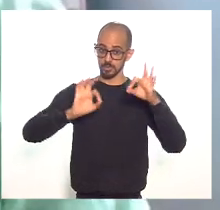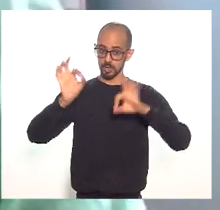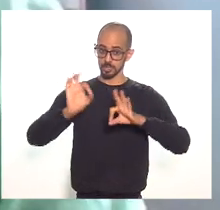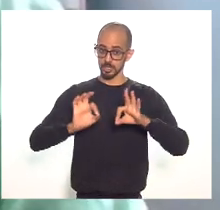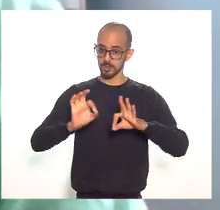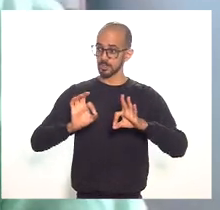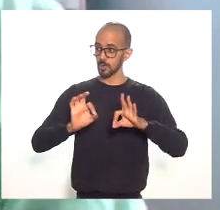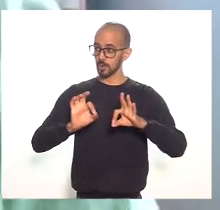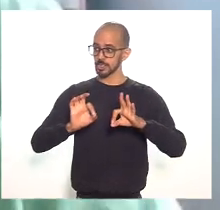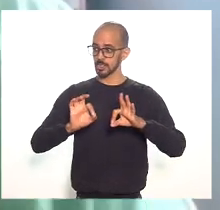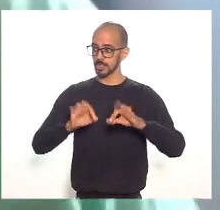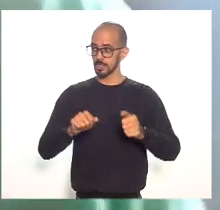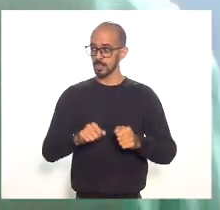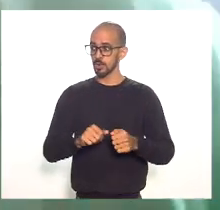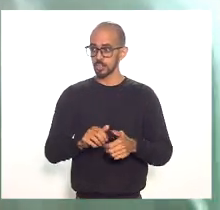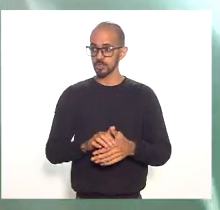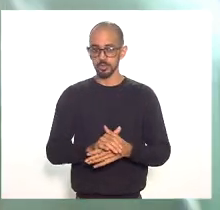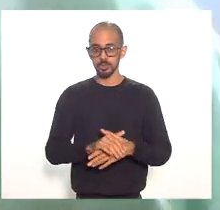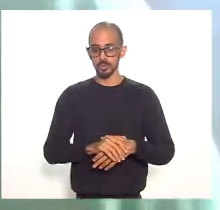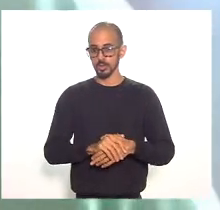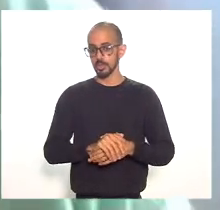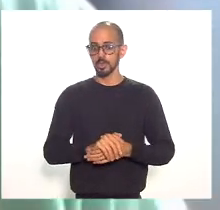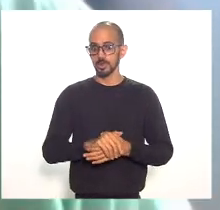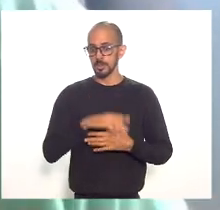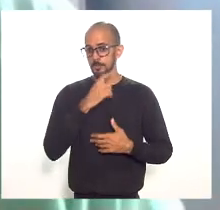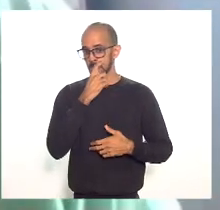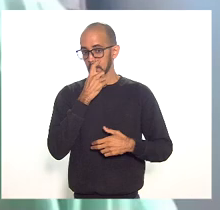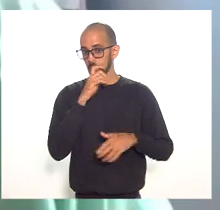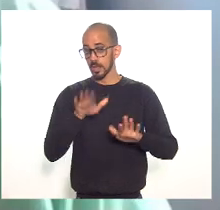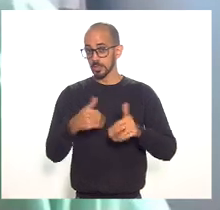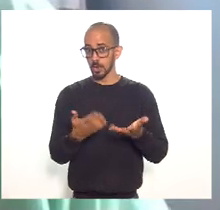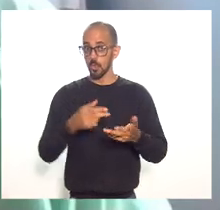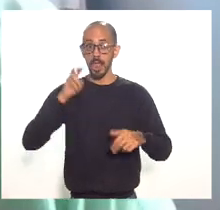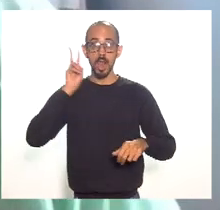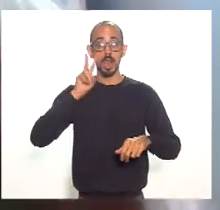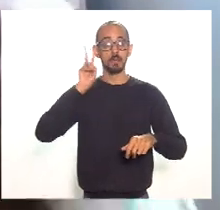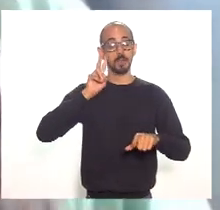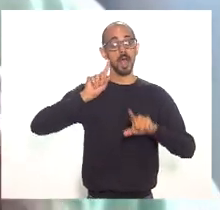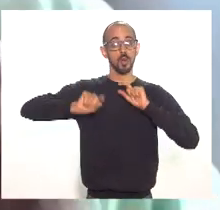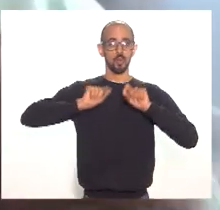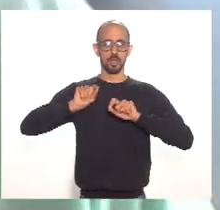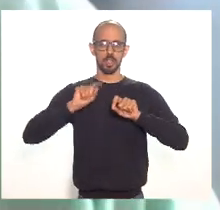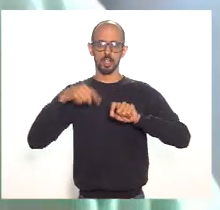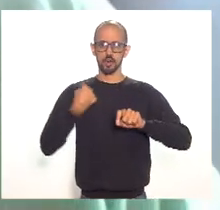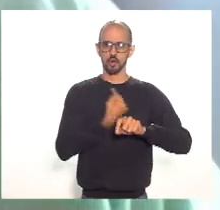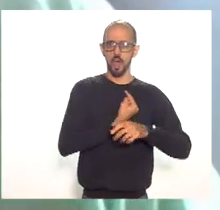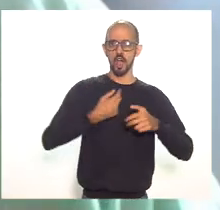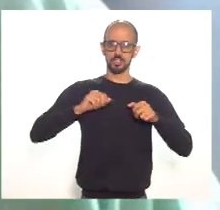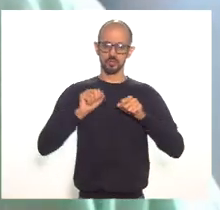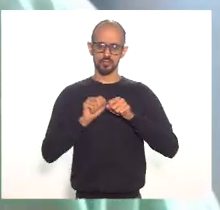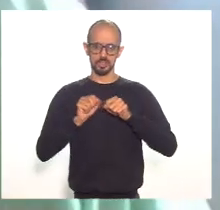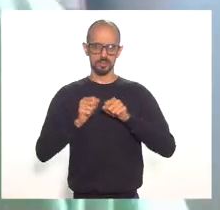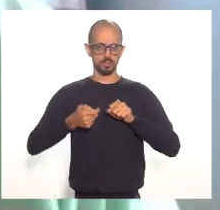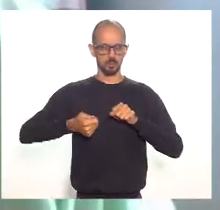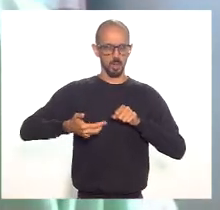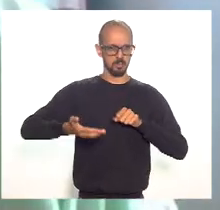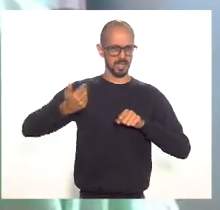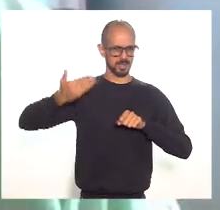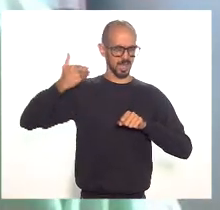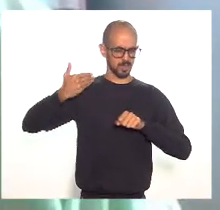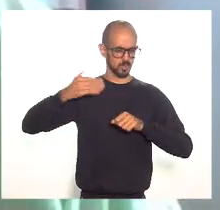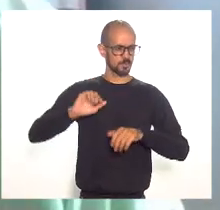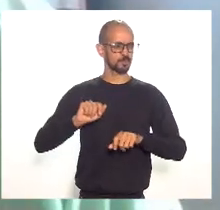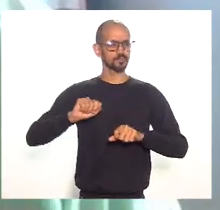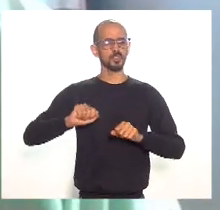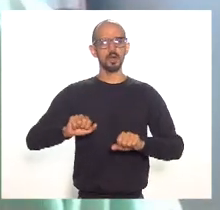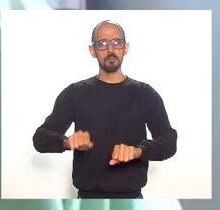queria lembrar a todos e a todas que nós realizamos, há poucos meses atrás,